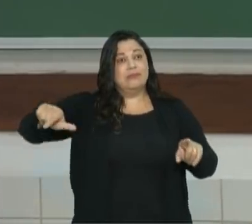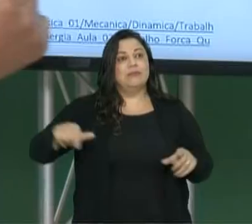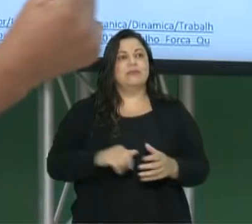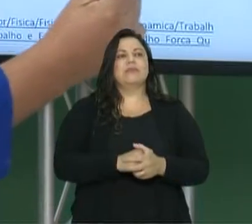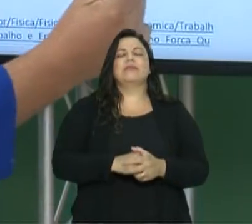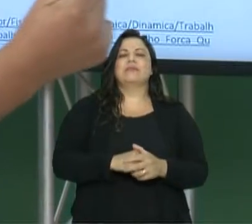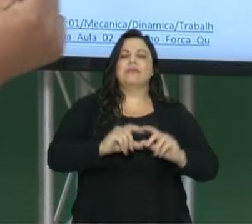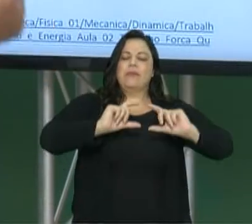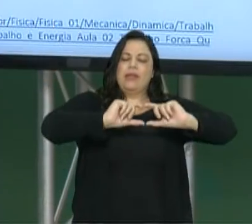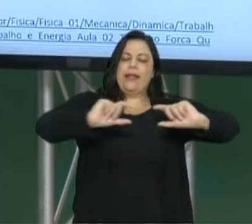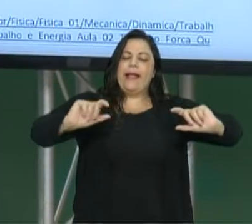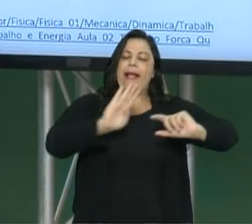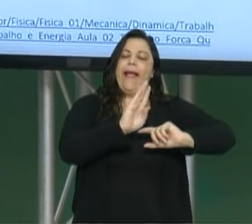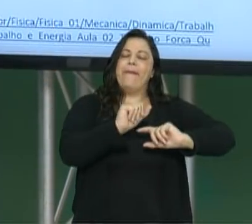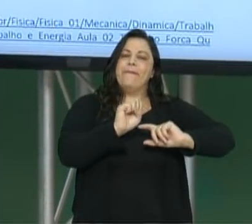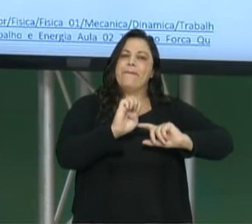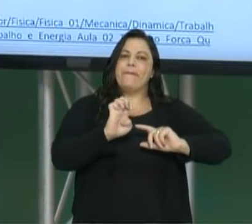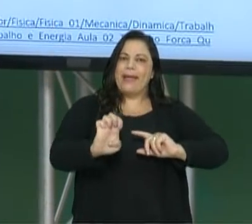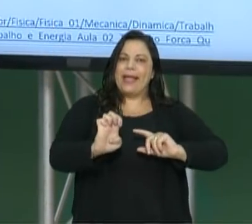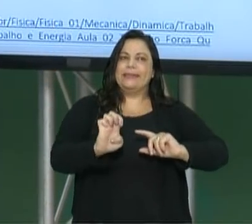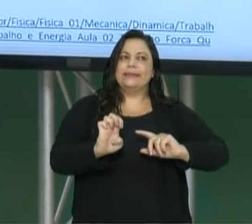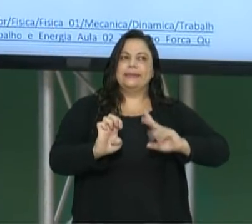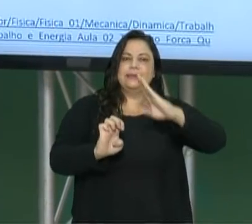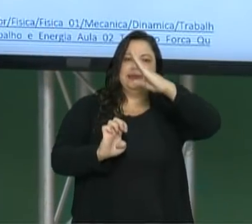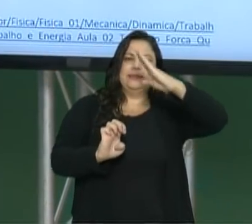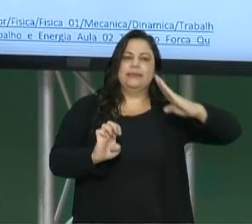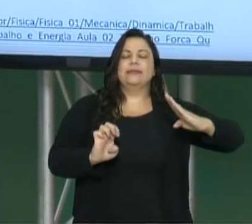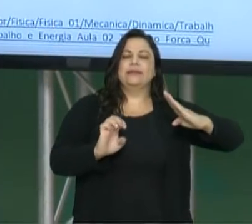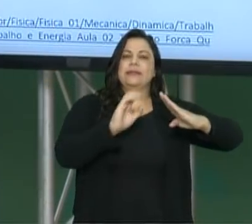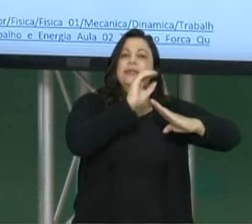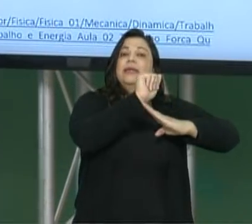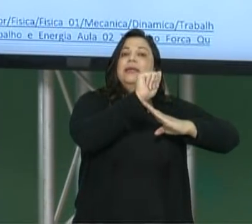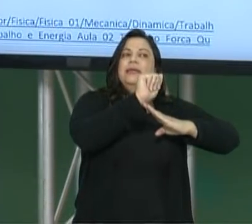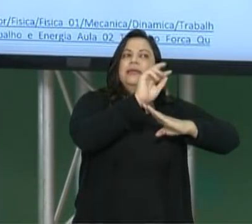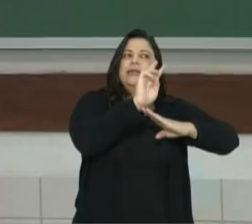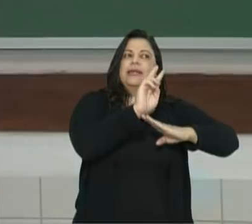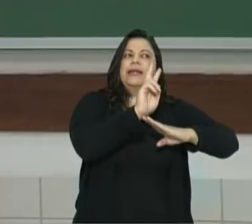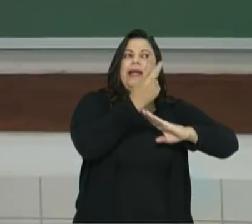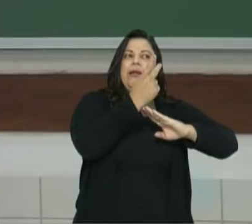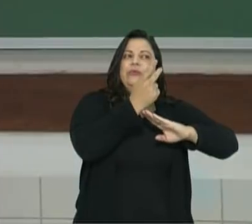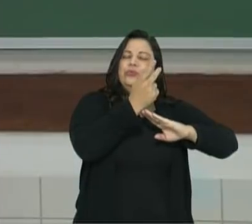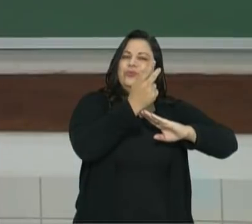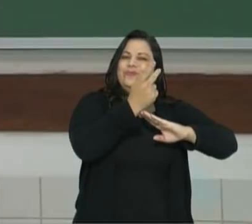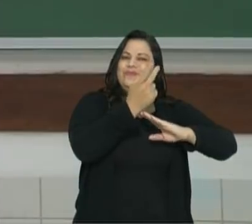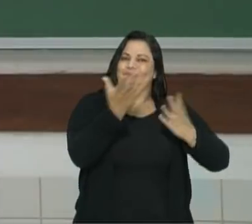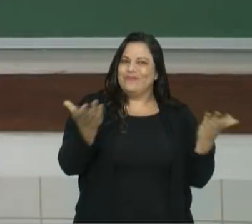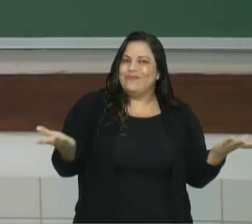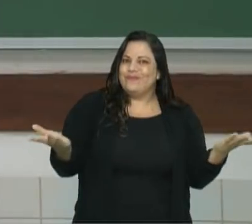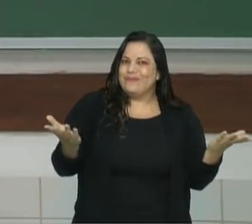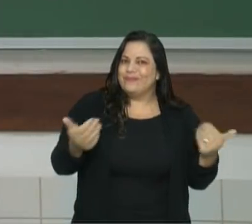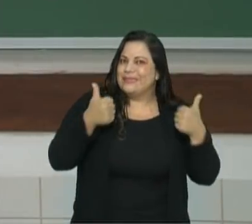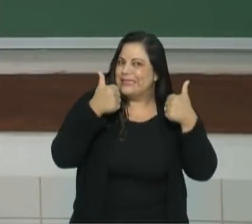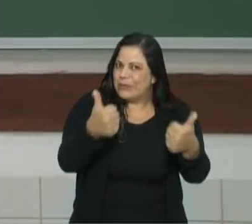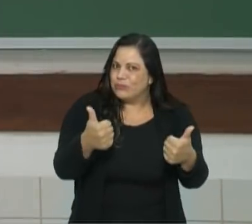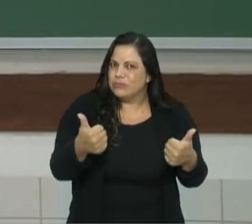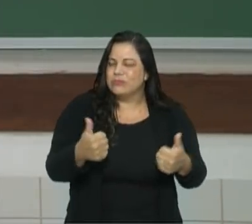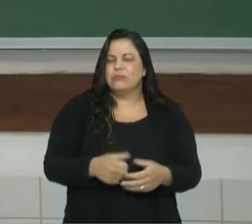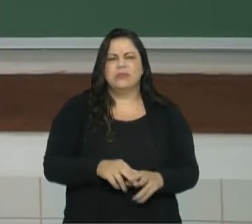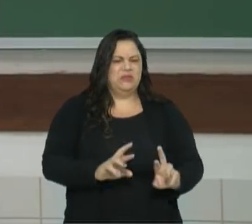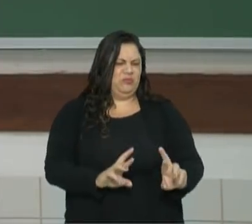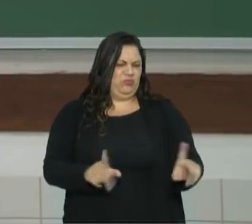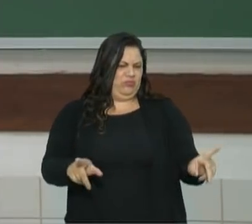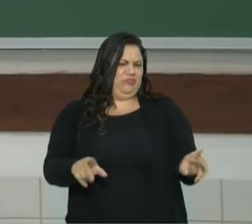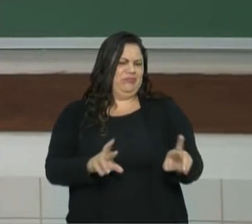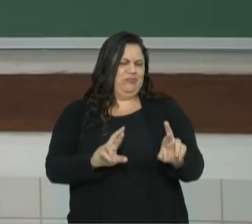base, esse cara, altura, este cara aqui. Certo? Se a figura for diferente, você pega